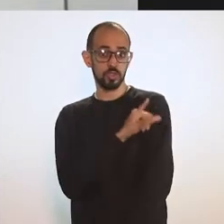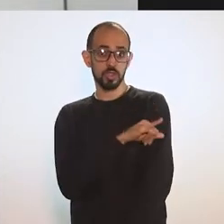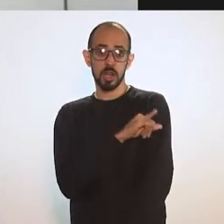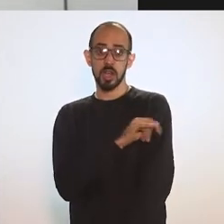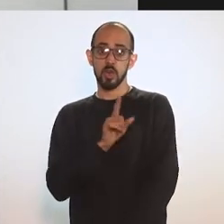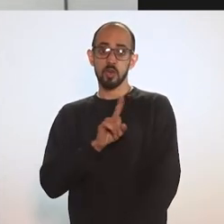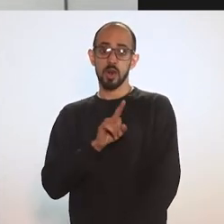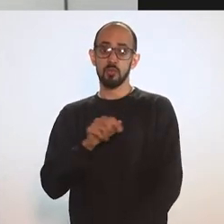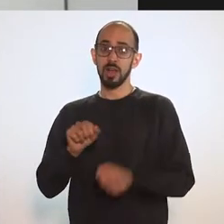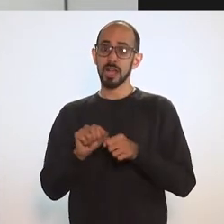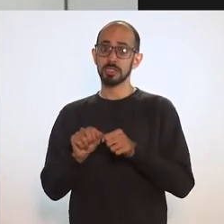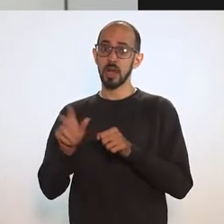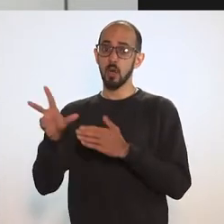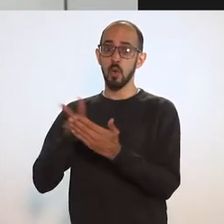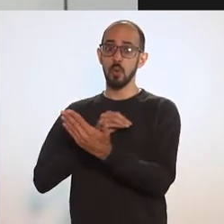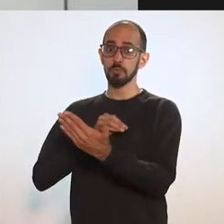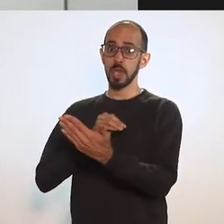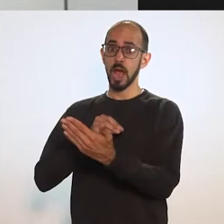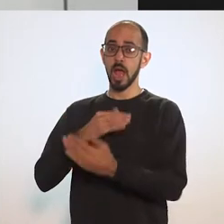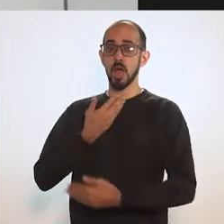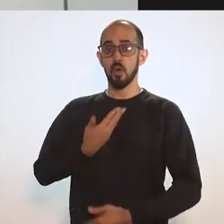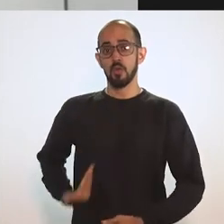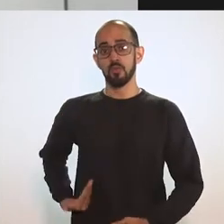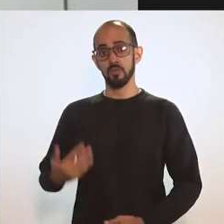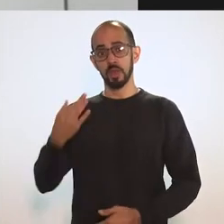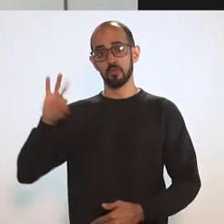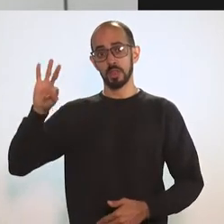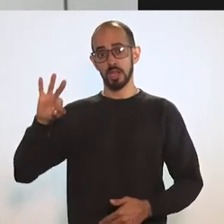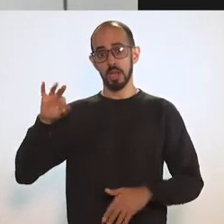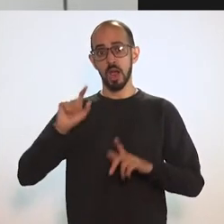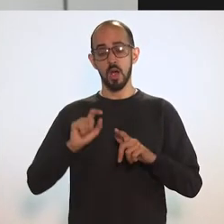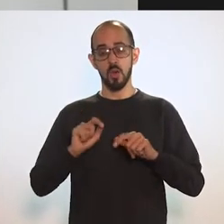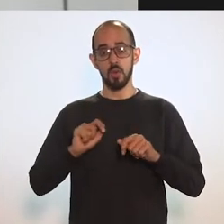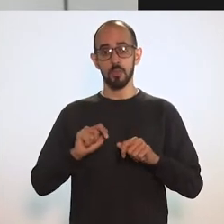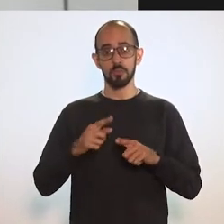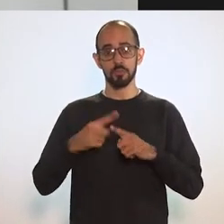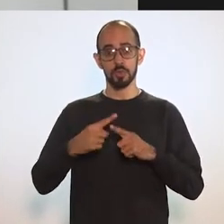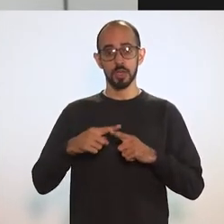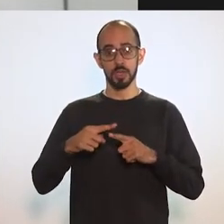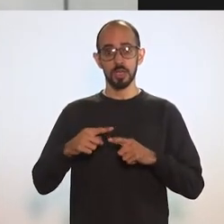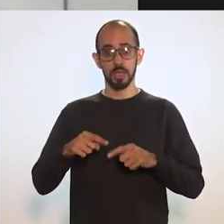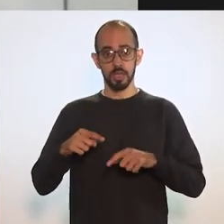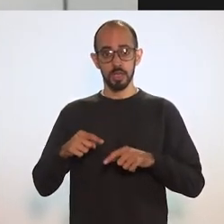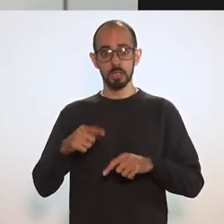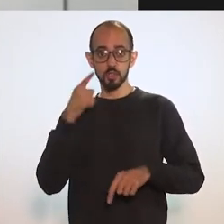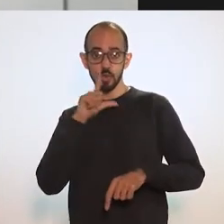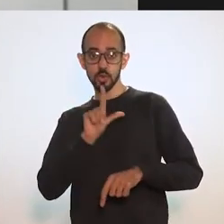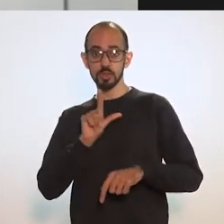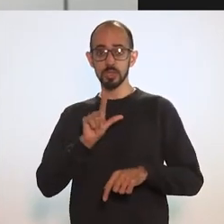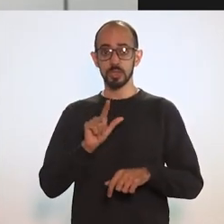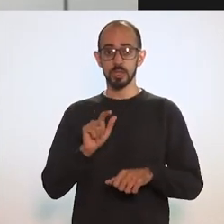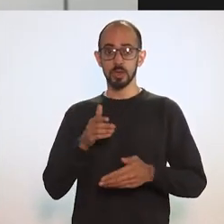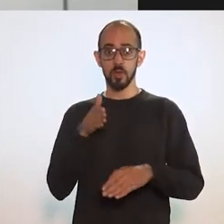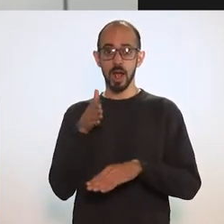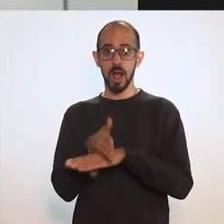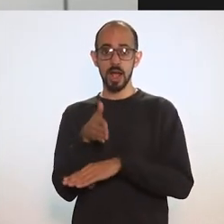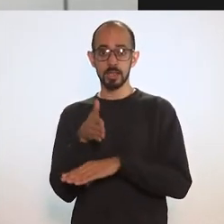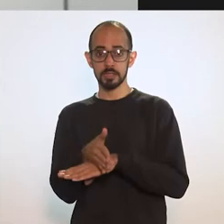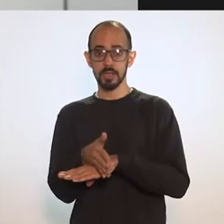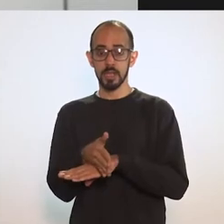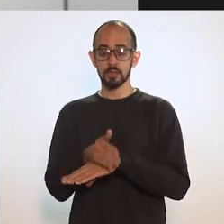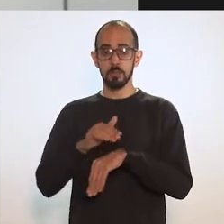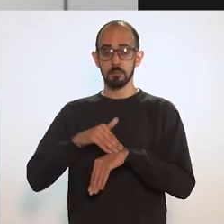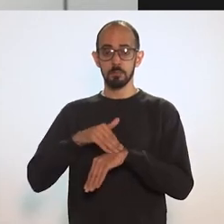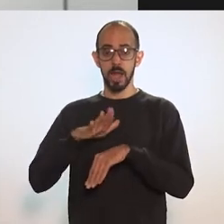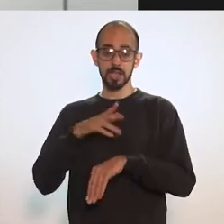governo federal fez, que é, ao sair atrás, acabar não conseguindo acessar uma quantidade de doses que